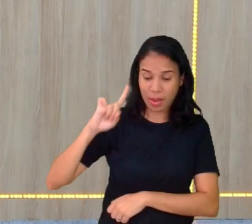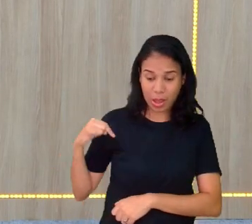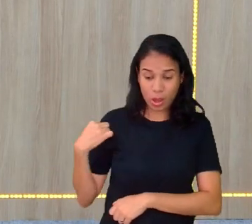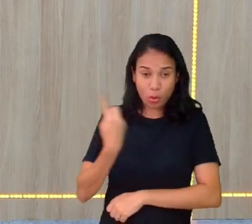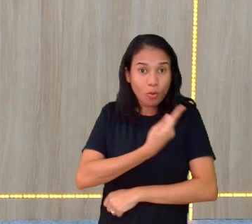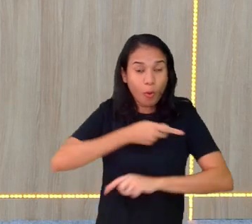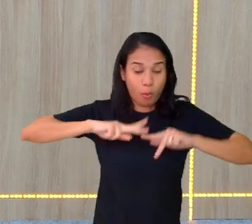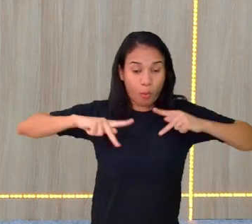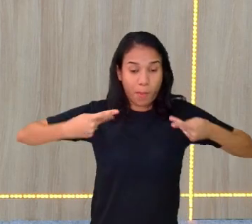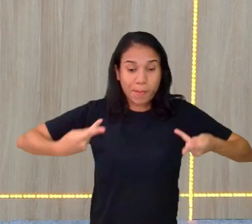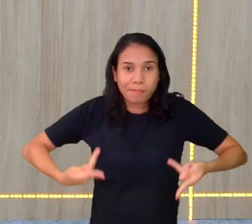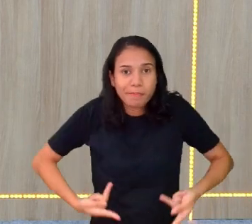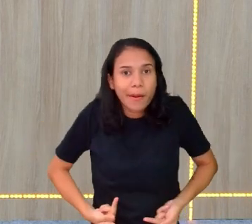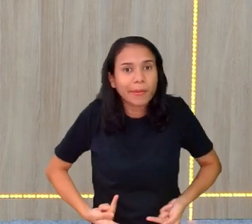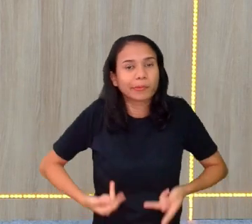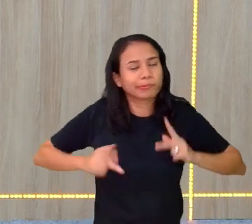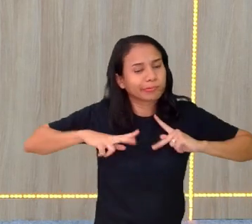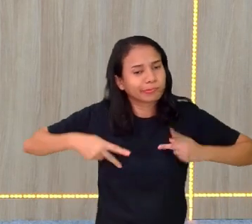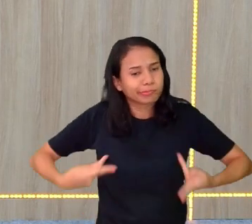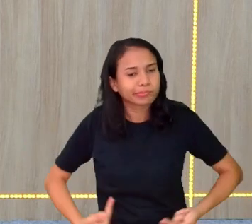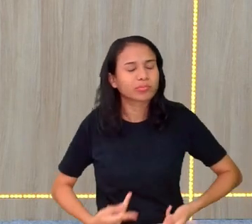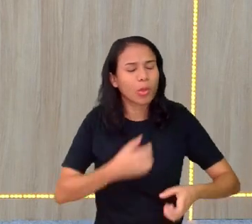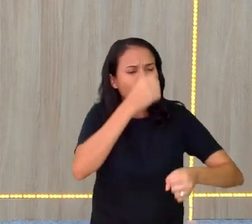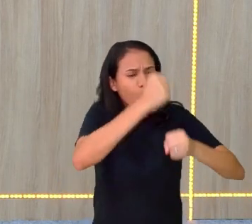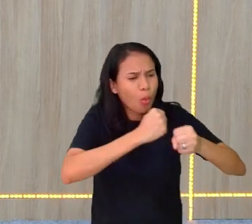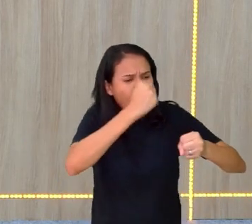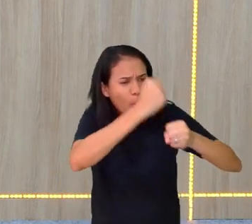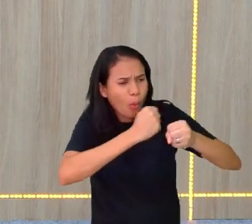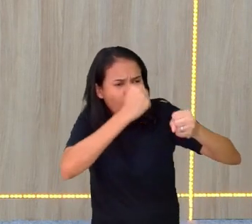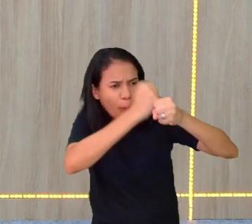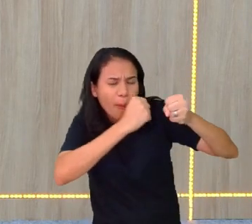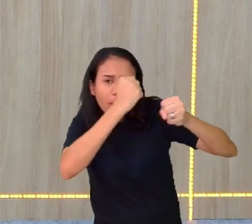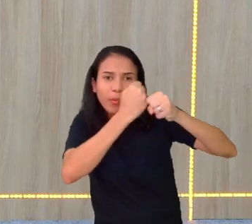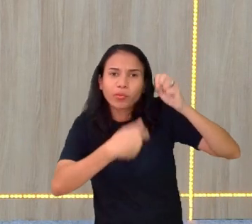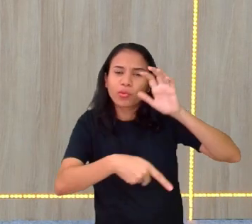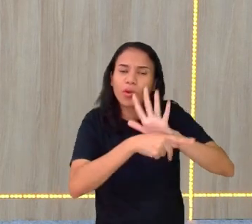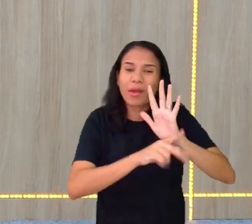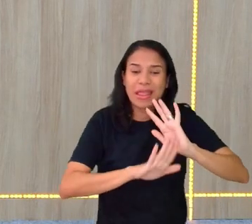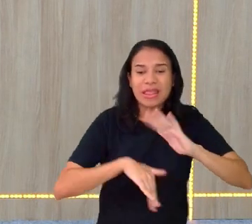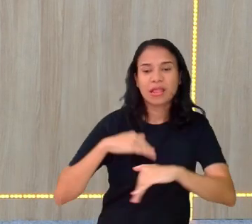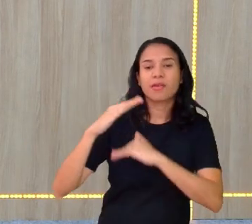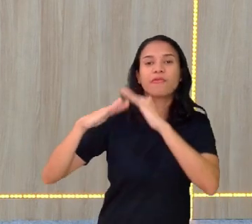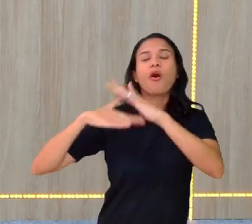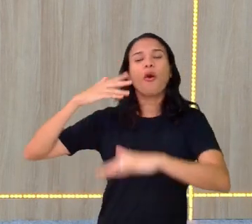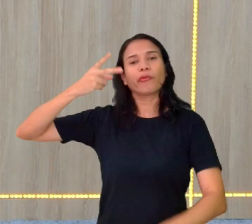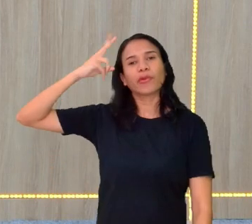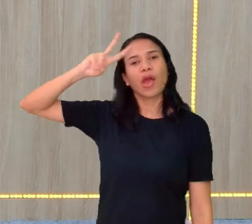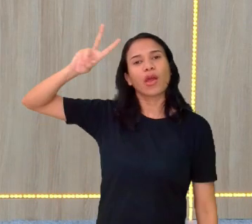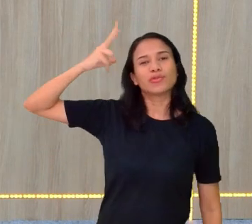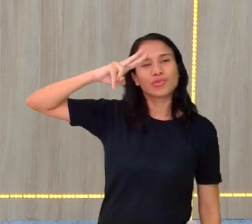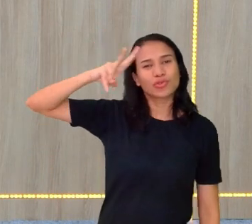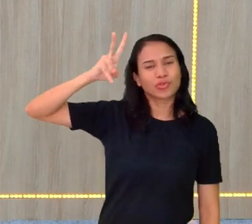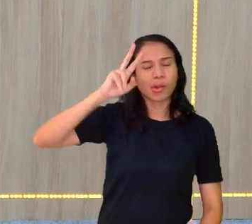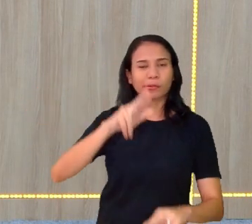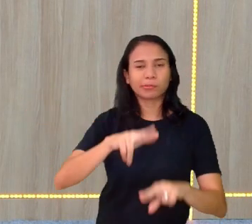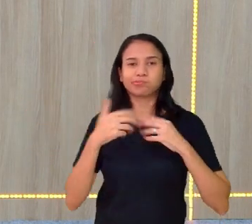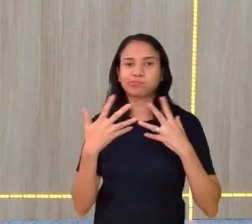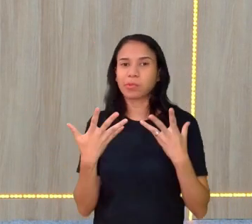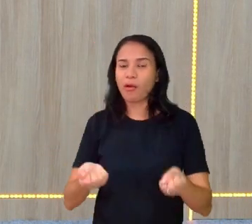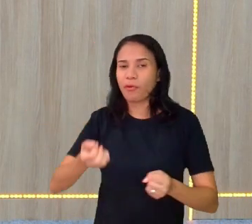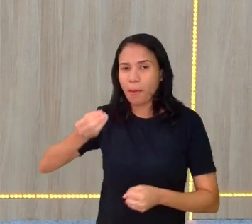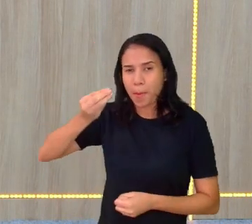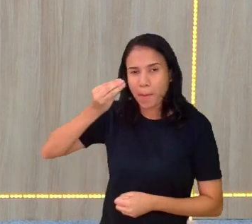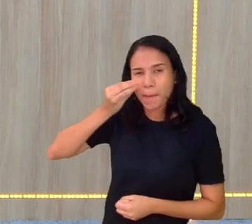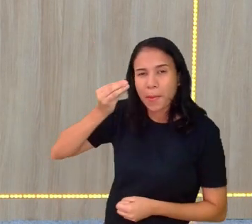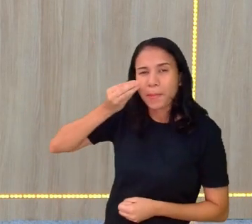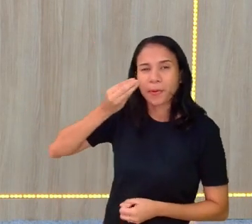seres humanos, somos esses que construímos, né, a história, certo? Então vamos tentar